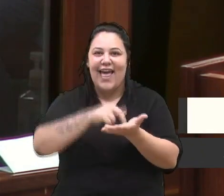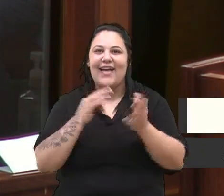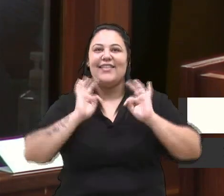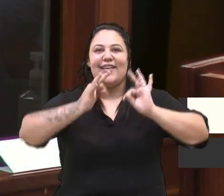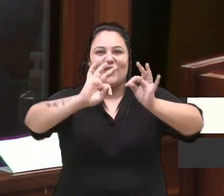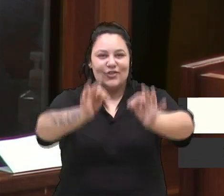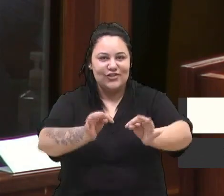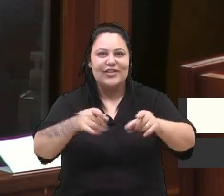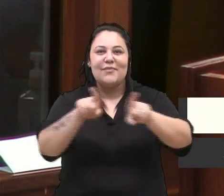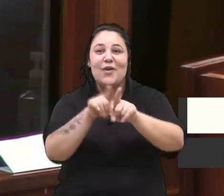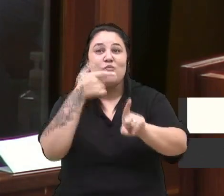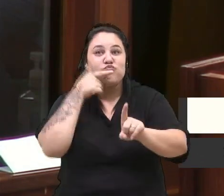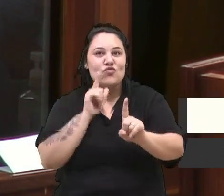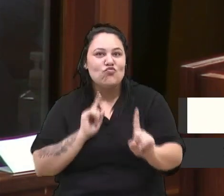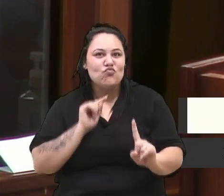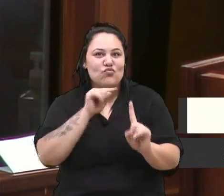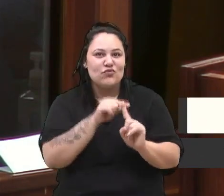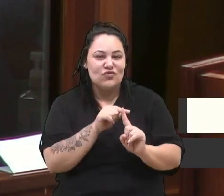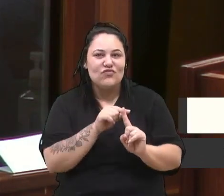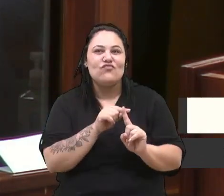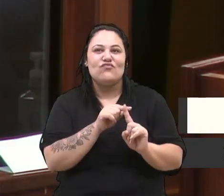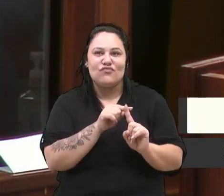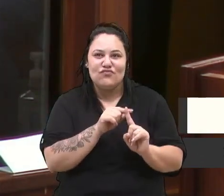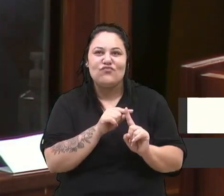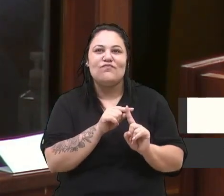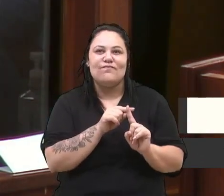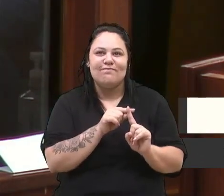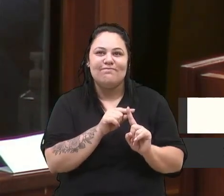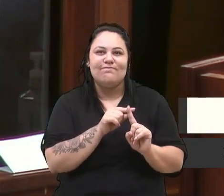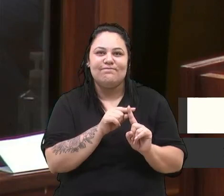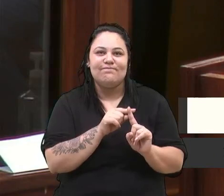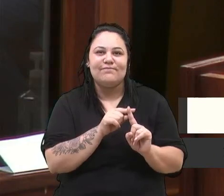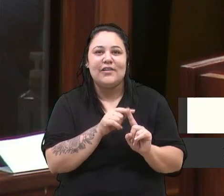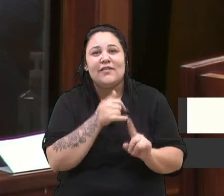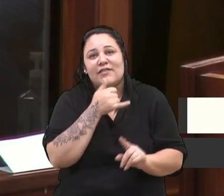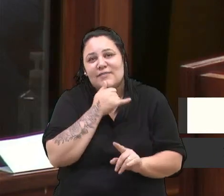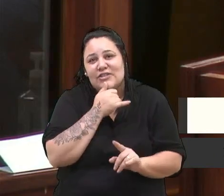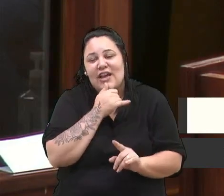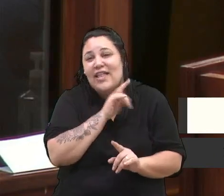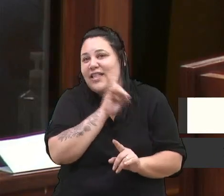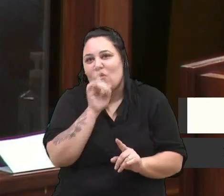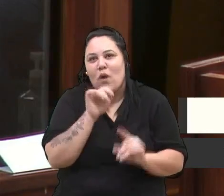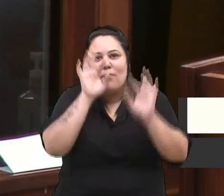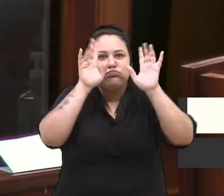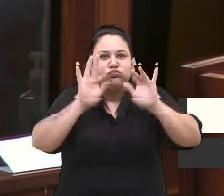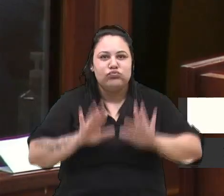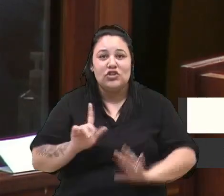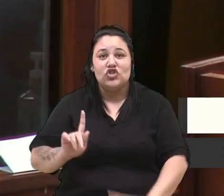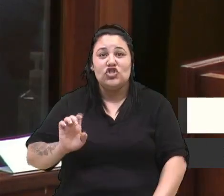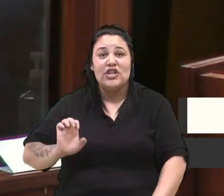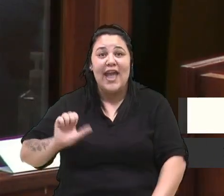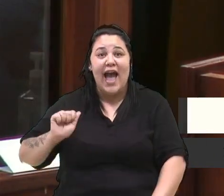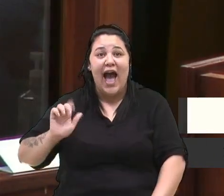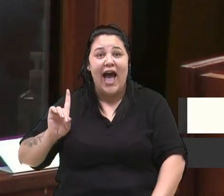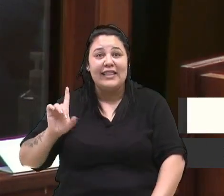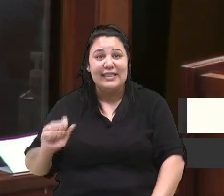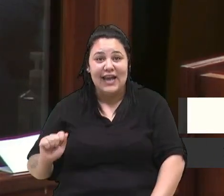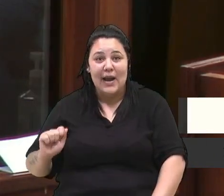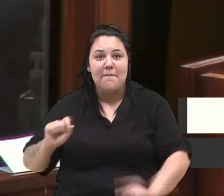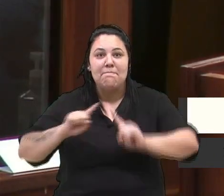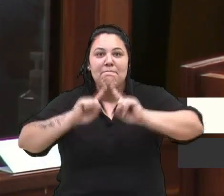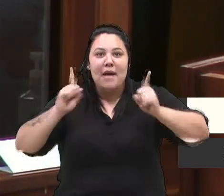alcançou uma solução ainda, infelizmente, ainda não para a geada, que é um problema gravíssimo, mas para a questão do